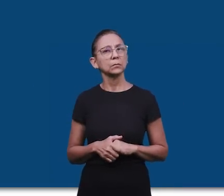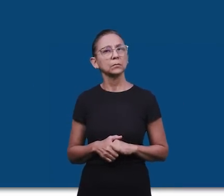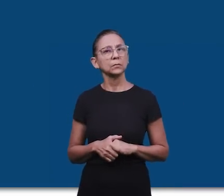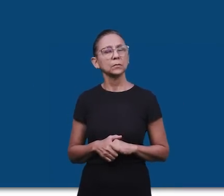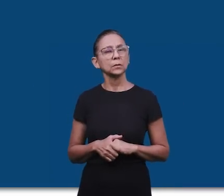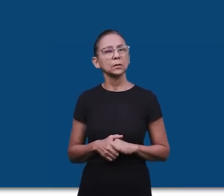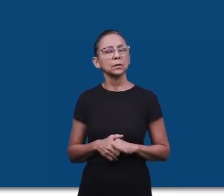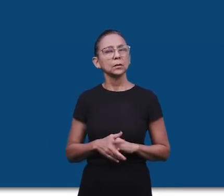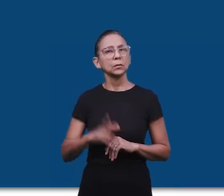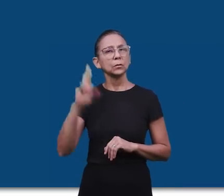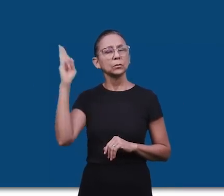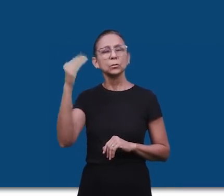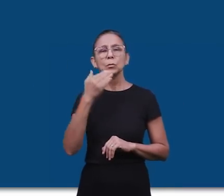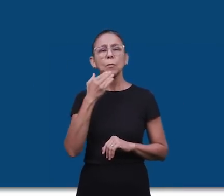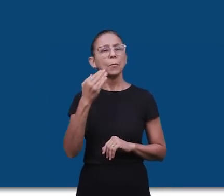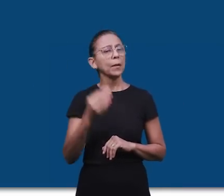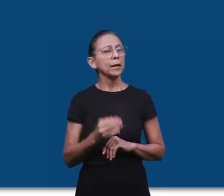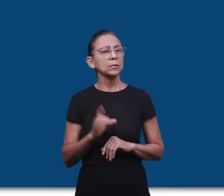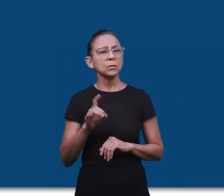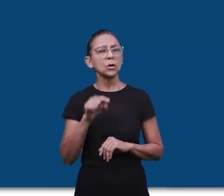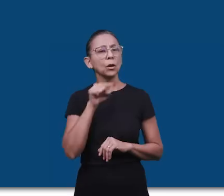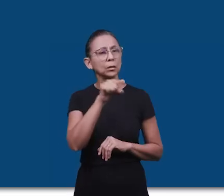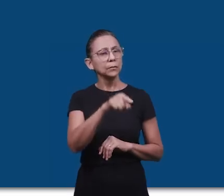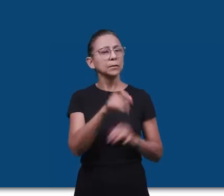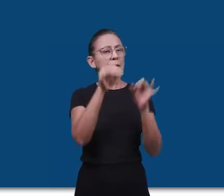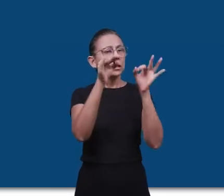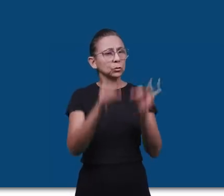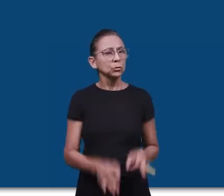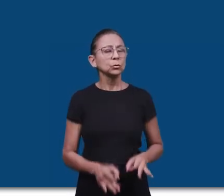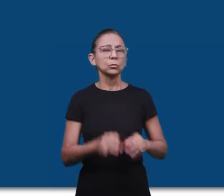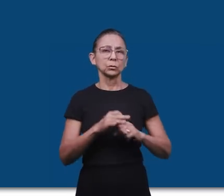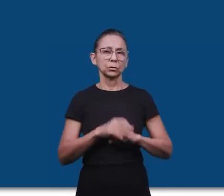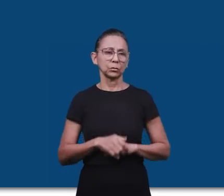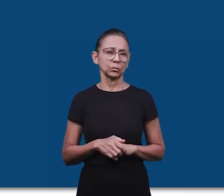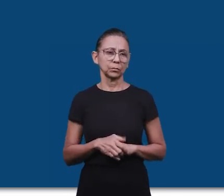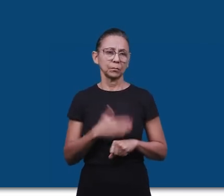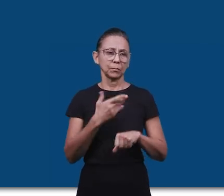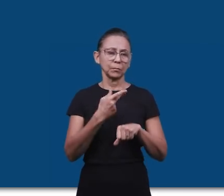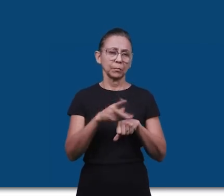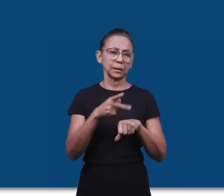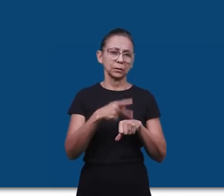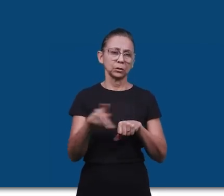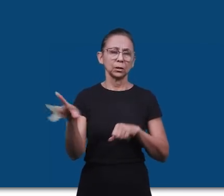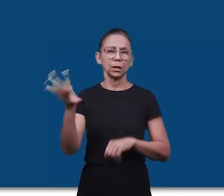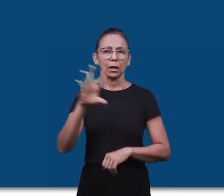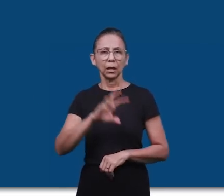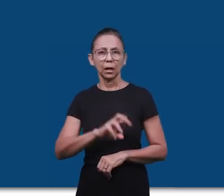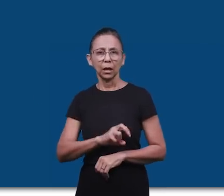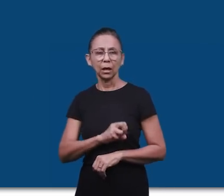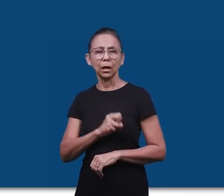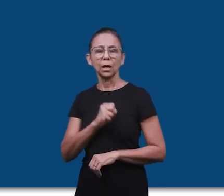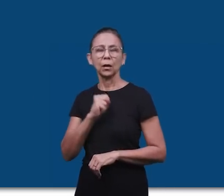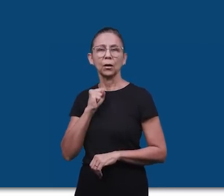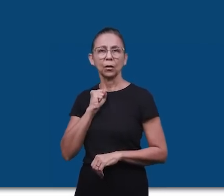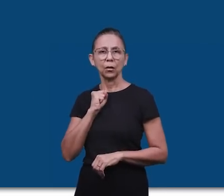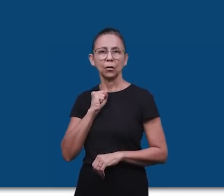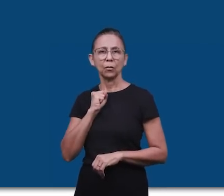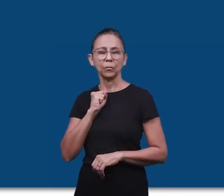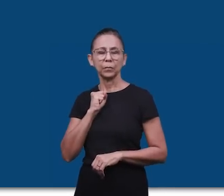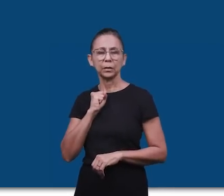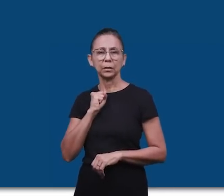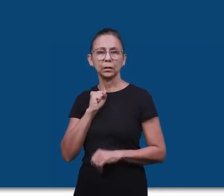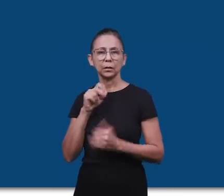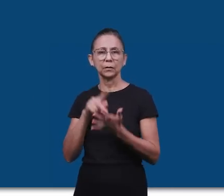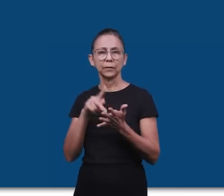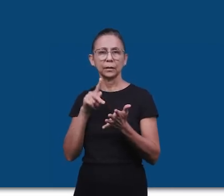que o Senhor pede de ti, senão que pratiques a justiça e ames a beneficência e andes